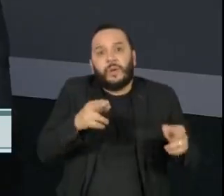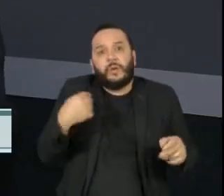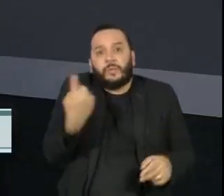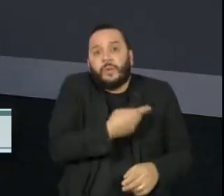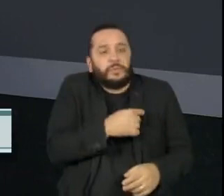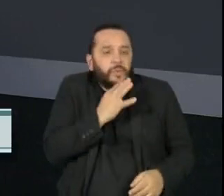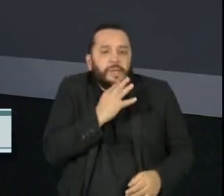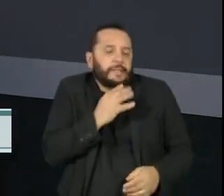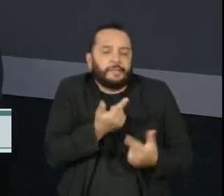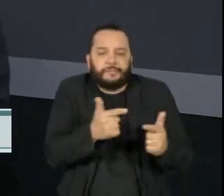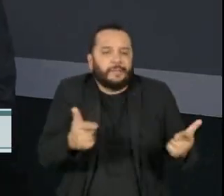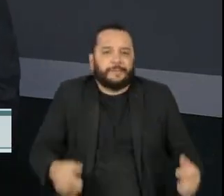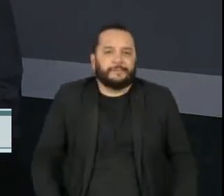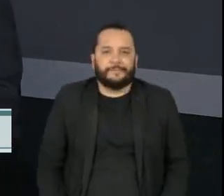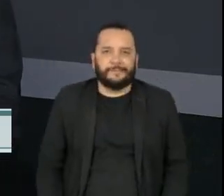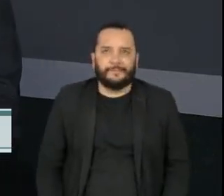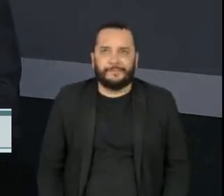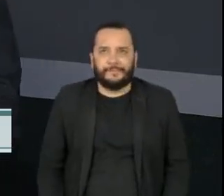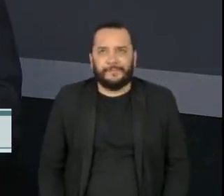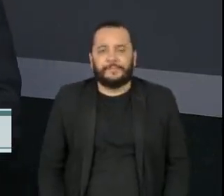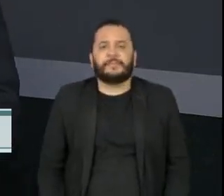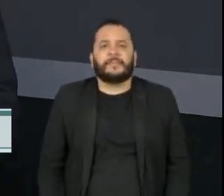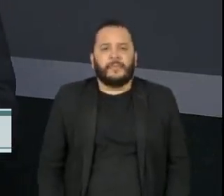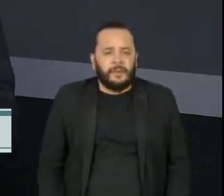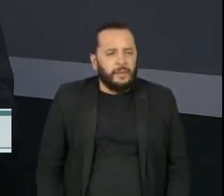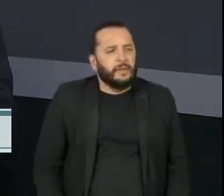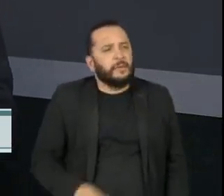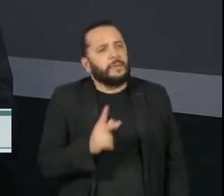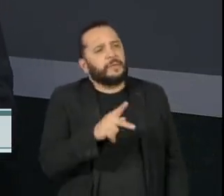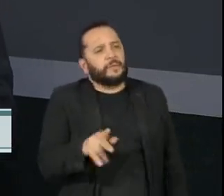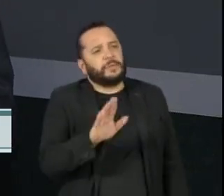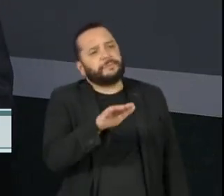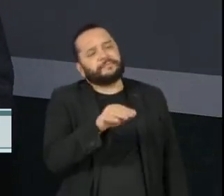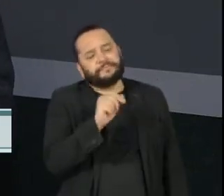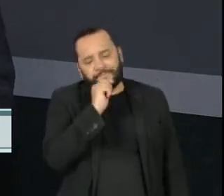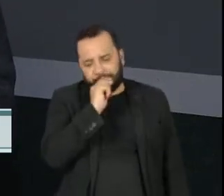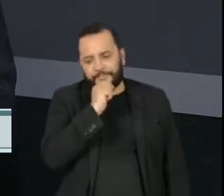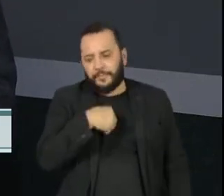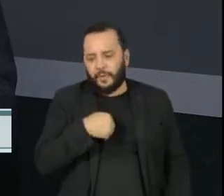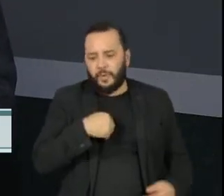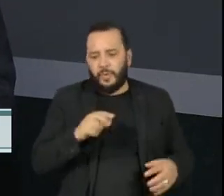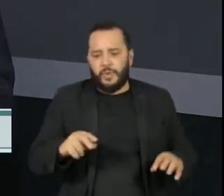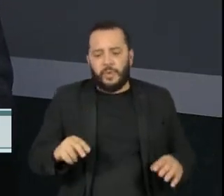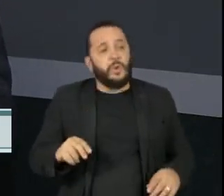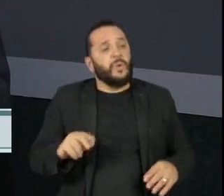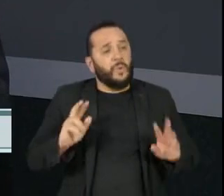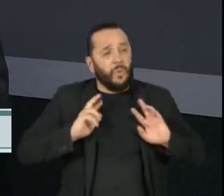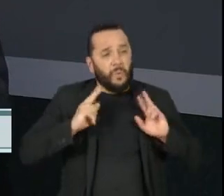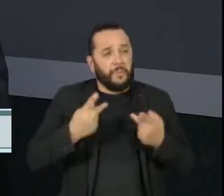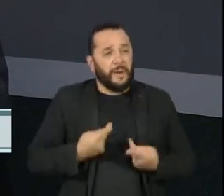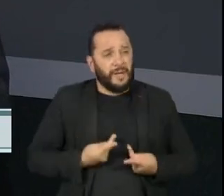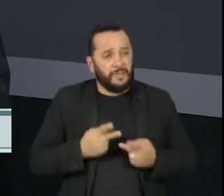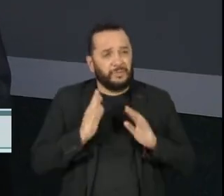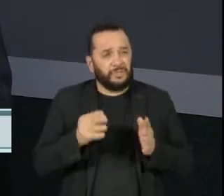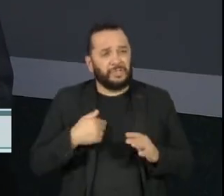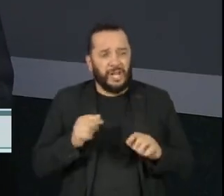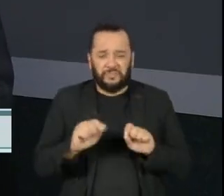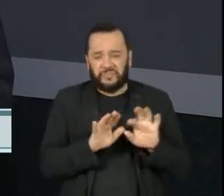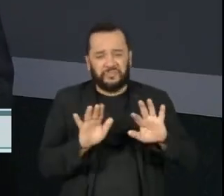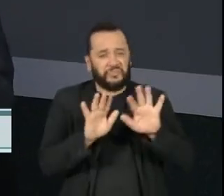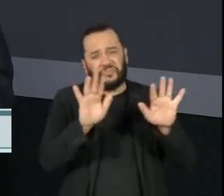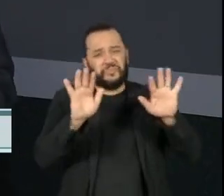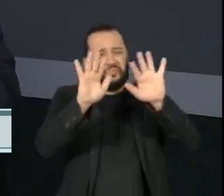Professor a ação humana acabou prejudicando essa camada no final dos anos